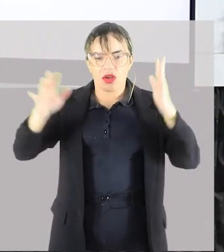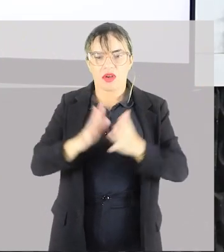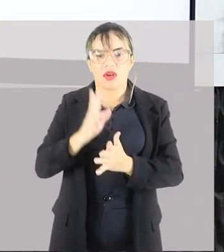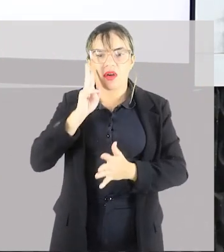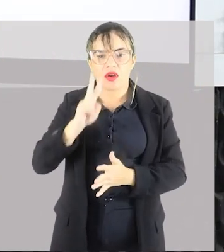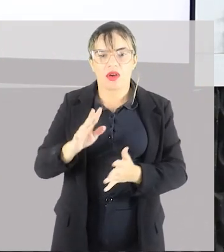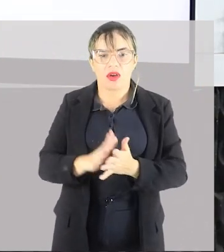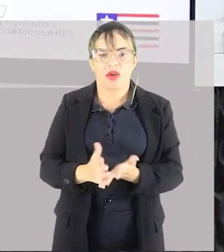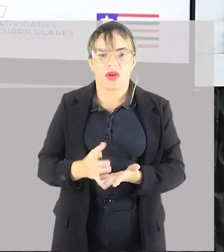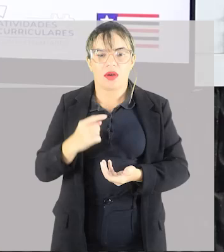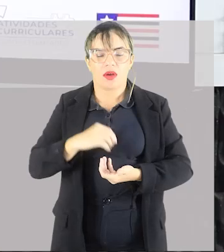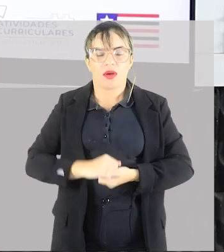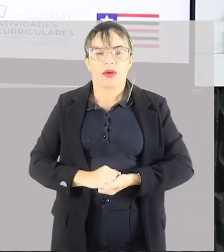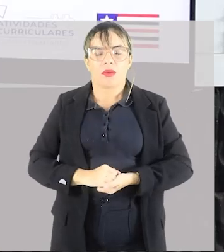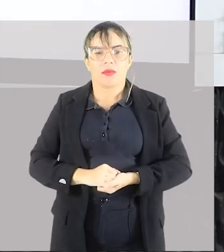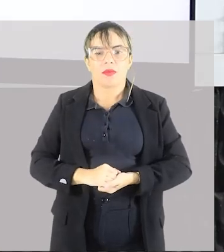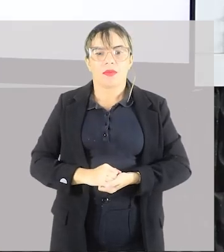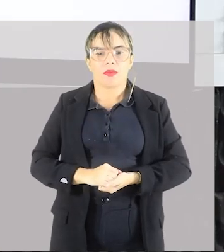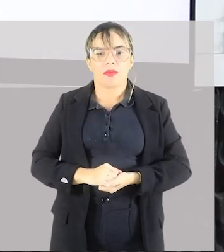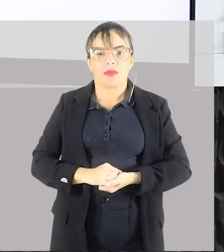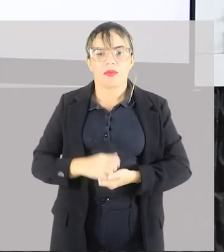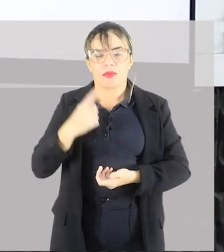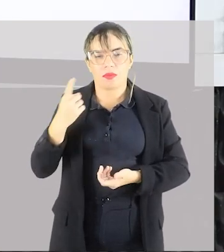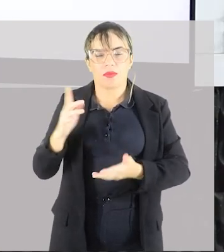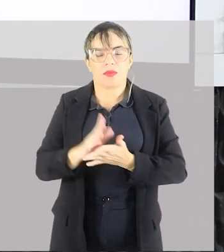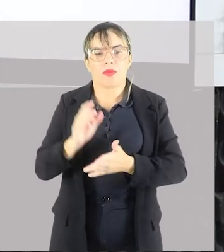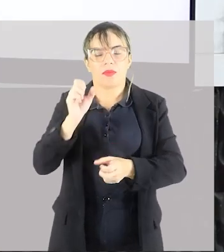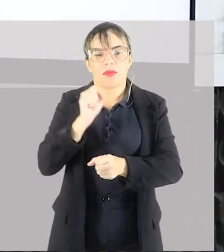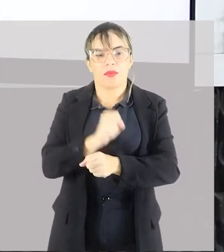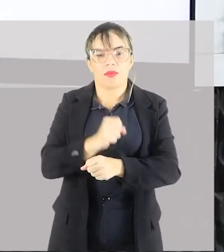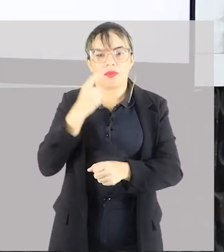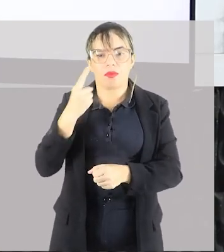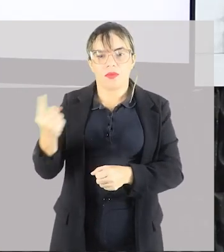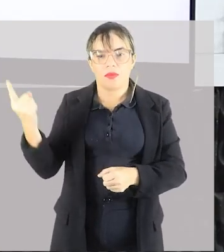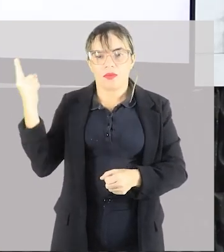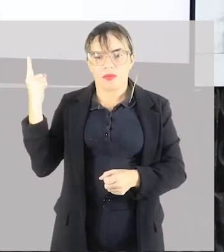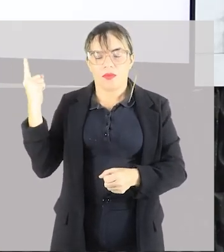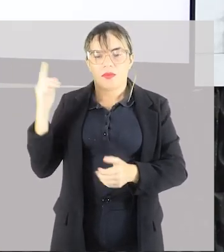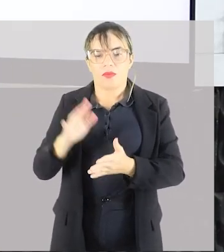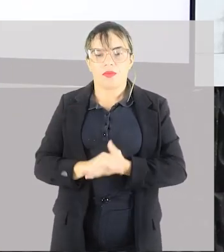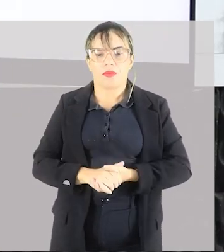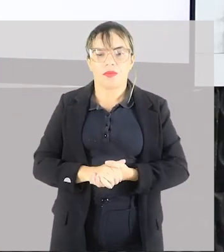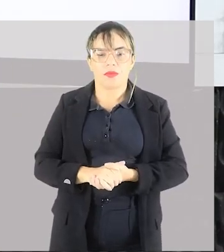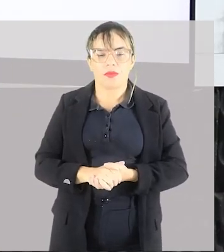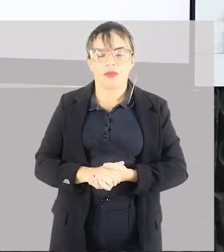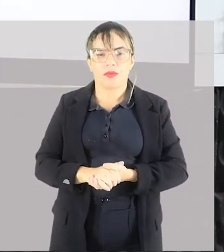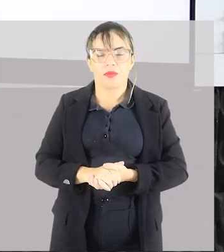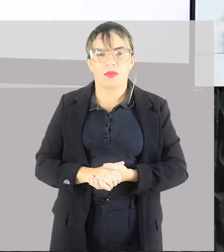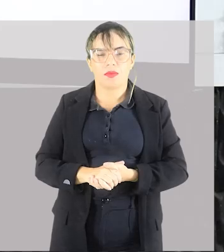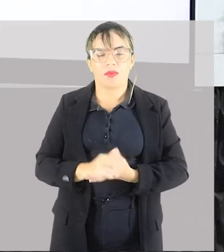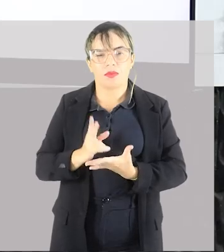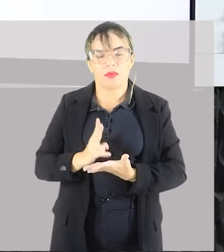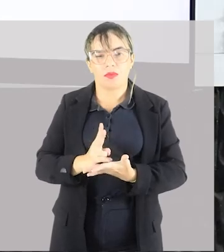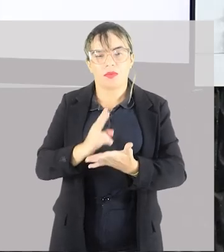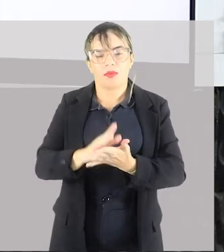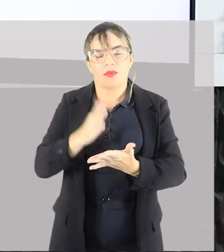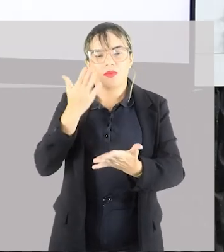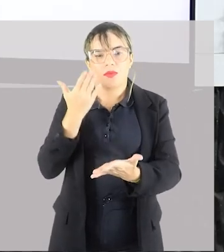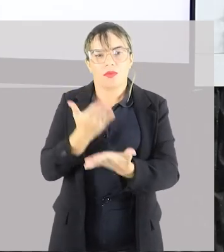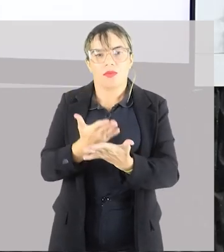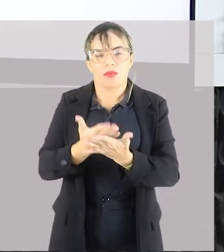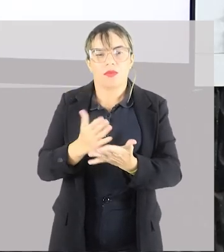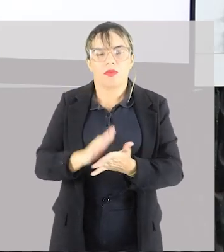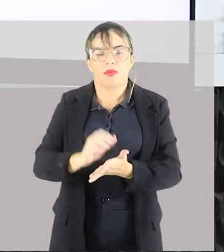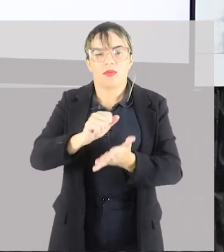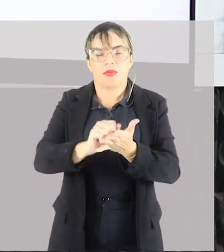ou arte óptica, né? A gente vai ficando com a obra do Vassarelli, que é Op Art. Mantenham os estudos de vocês nas